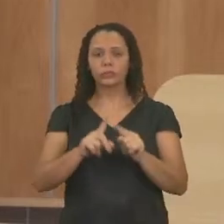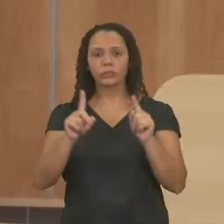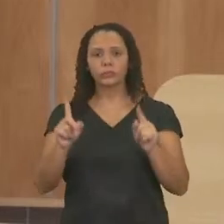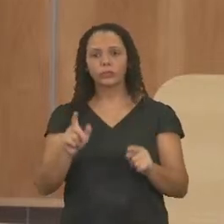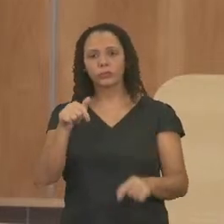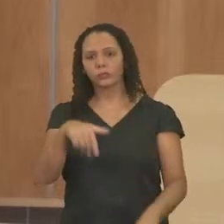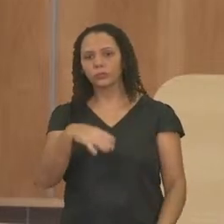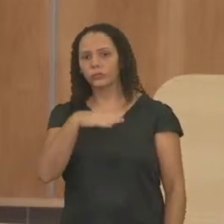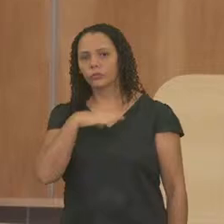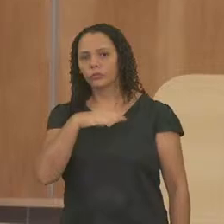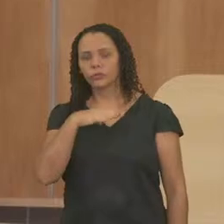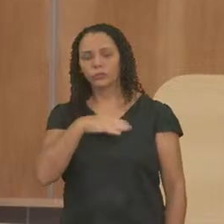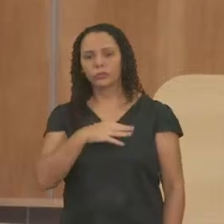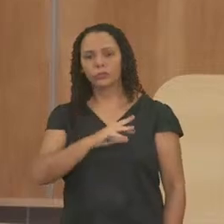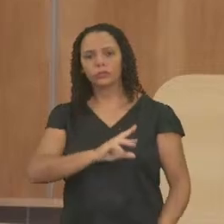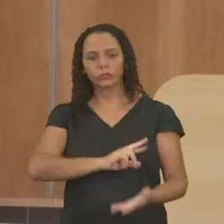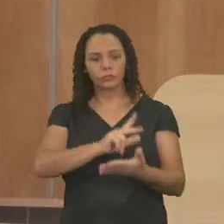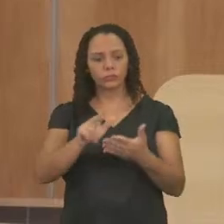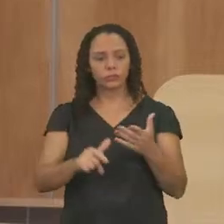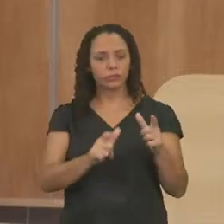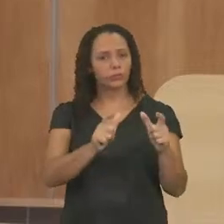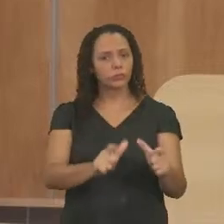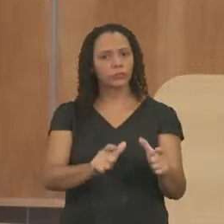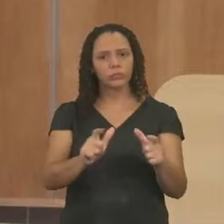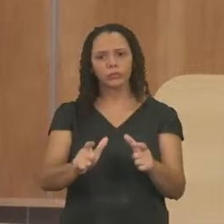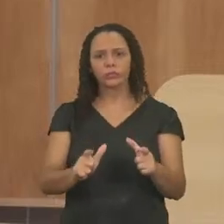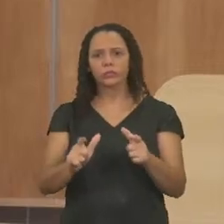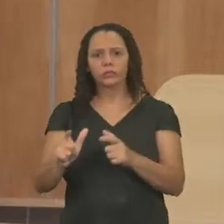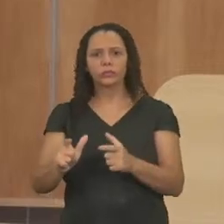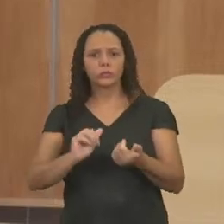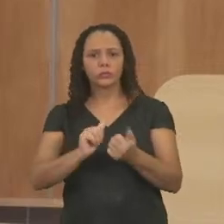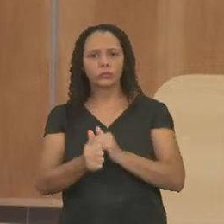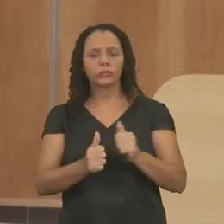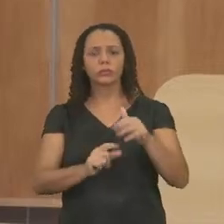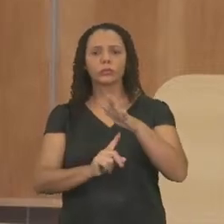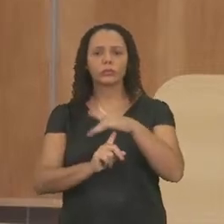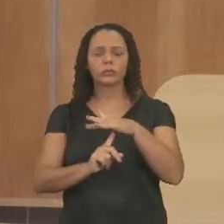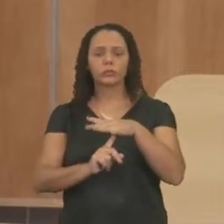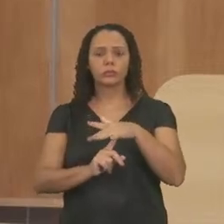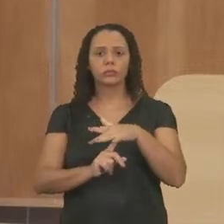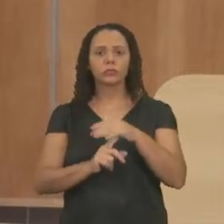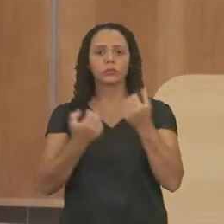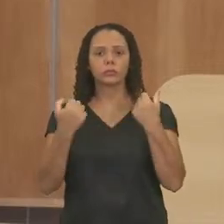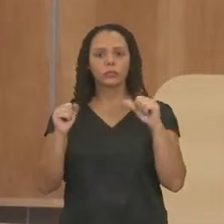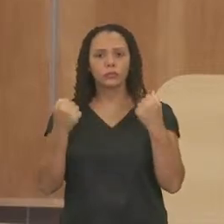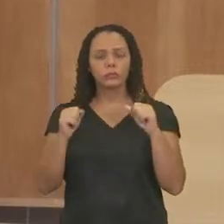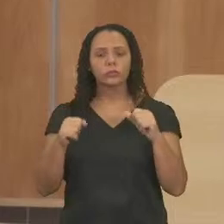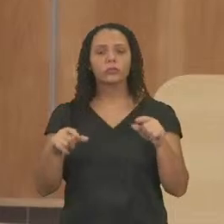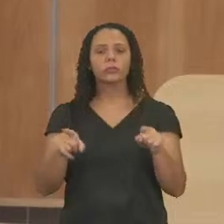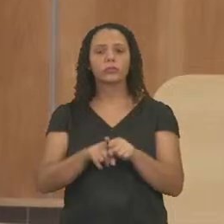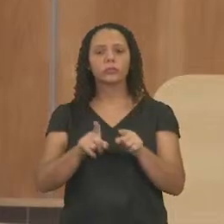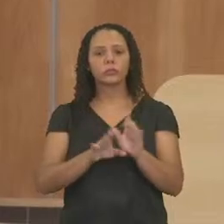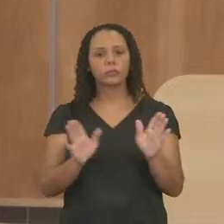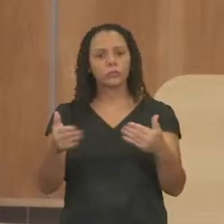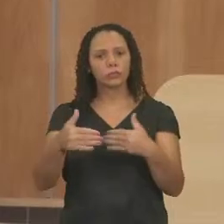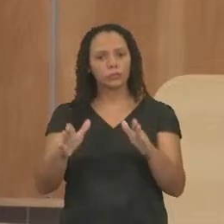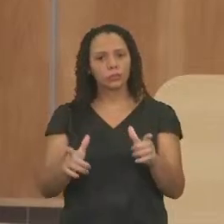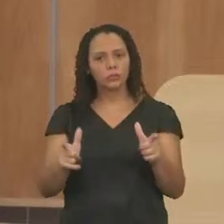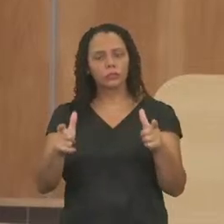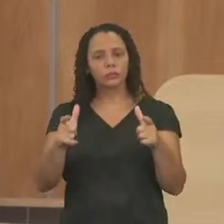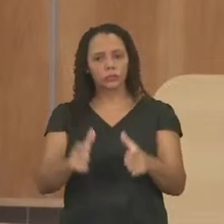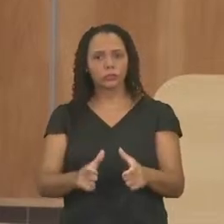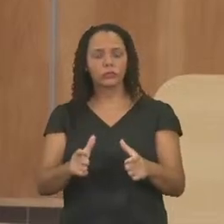na nossa cidade tem vários espaços esportivos, academia ao ar livre, os campos society, campos menores, que as